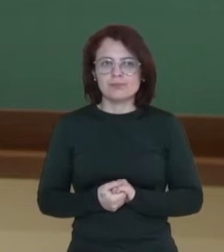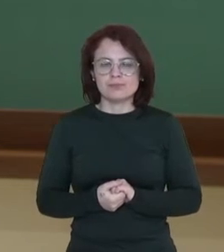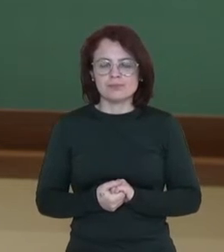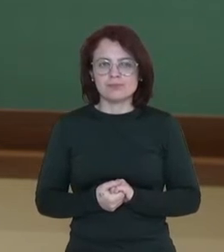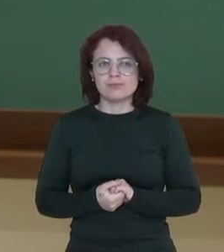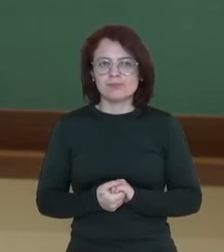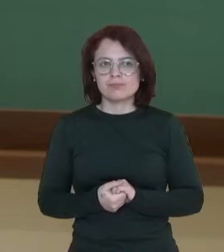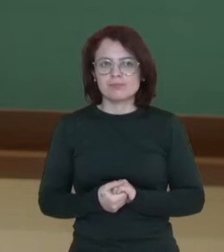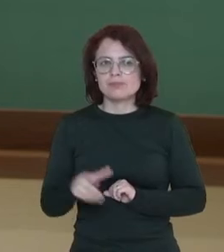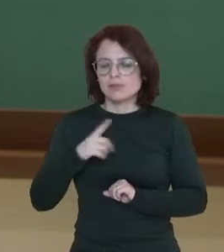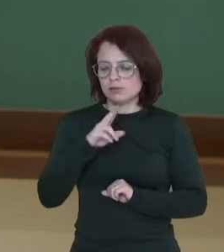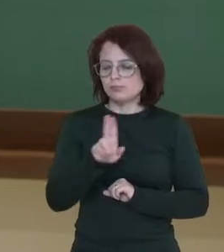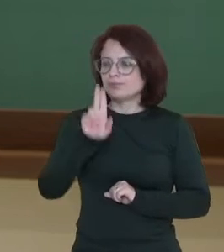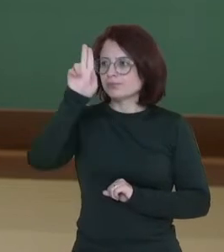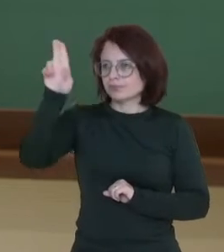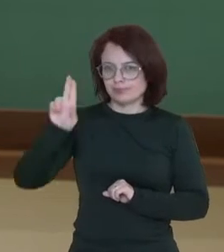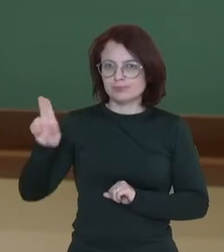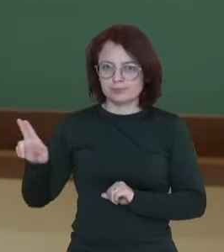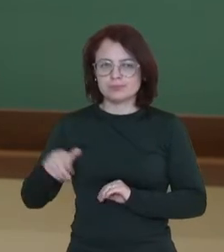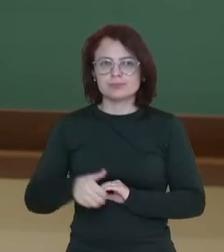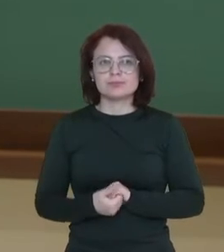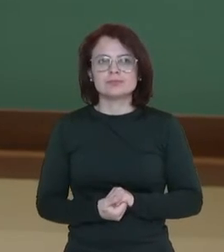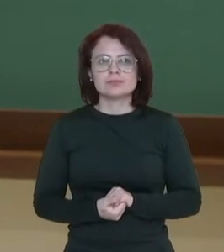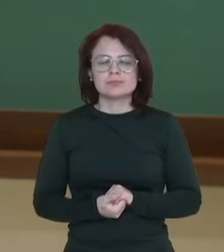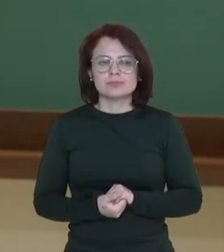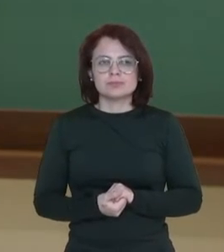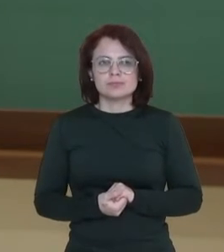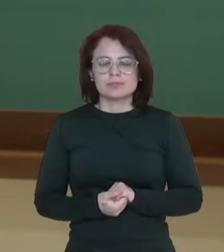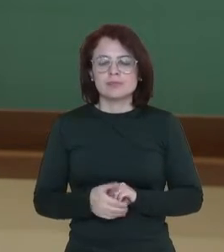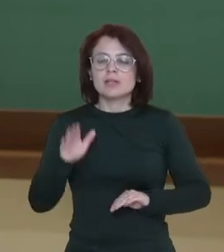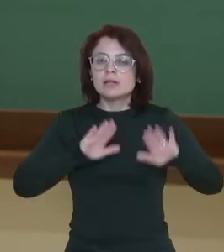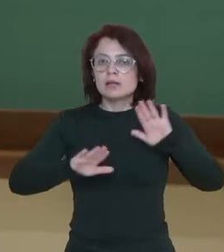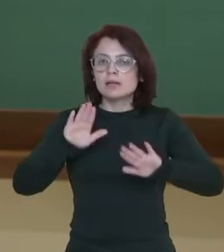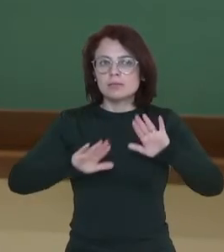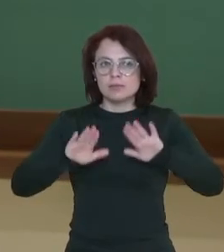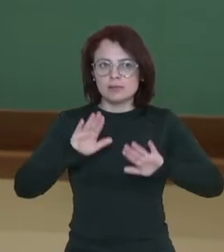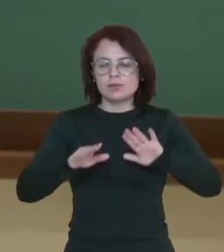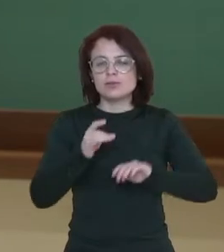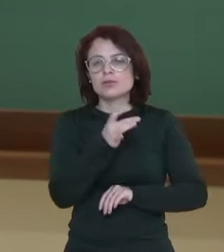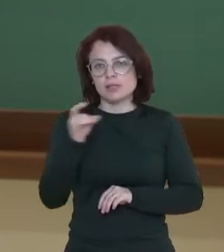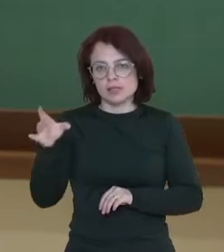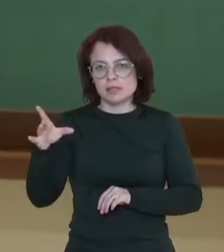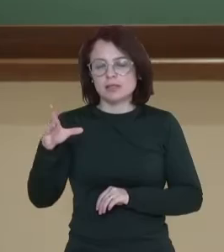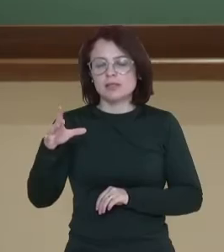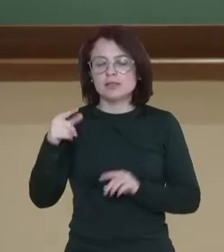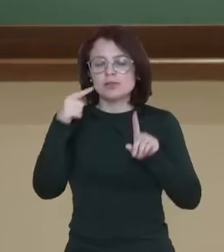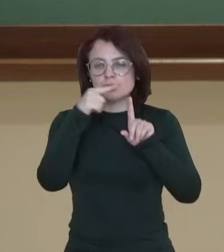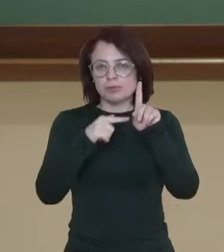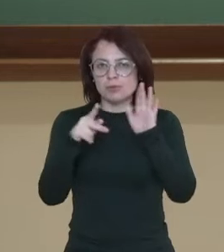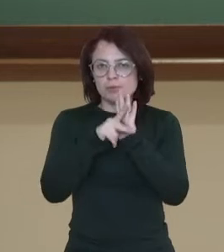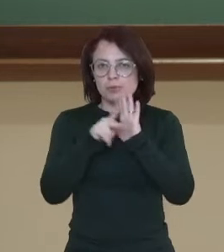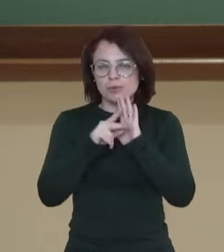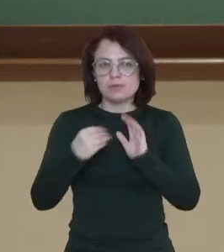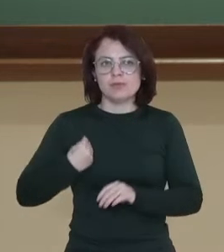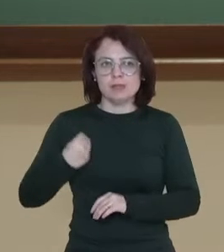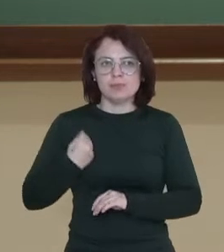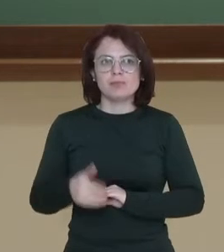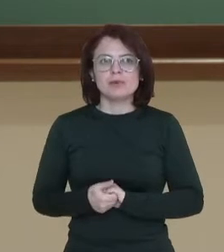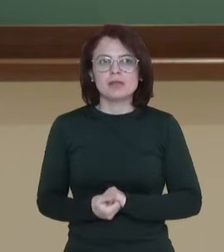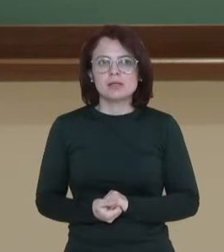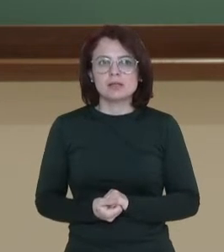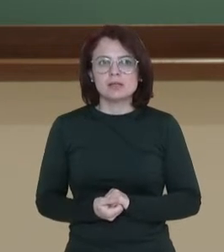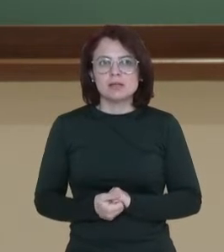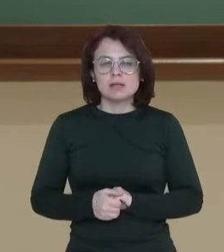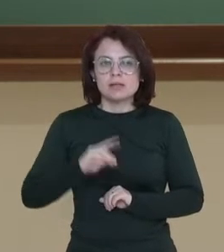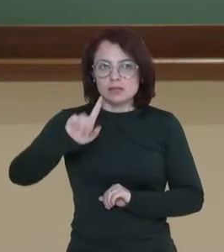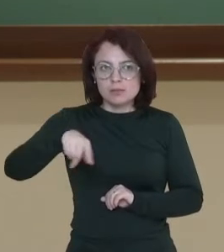e endoderme aqui dentro, ok? Mas aí vai depender de cada tipo de ser vivo. Passado esse processo de